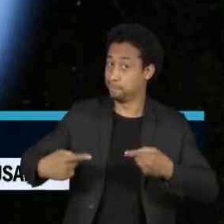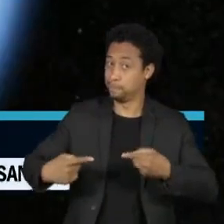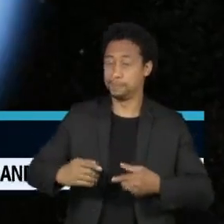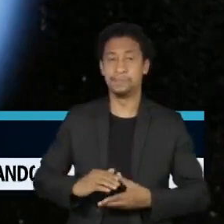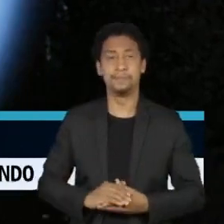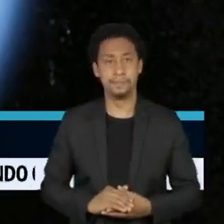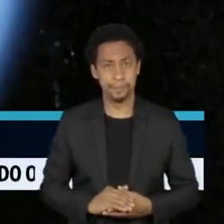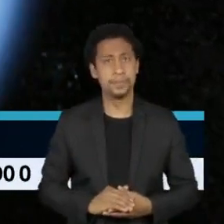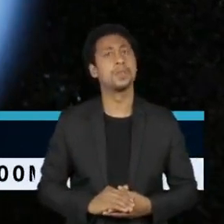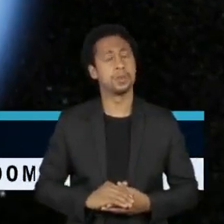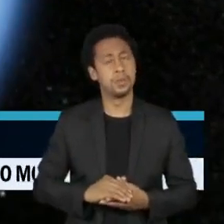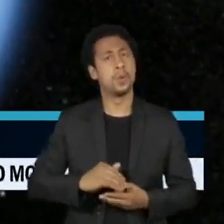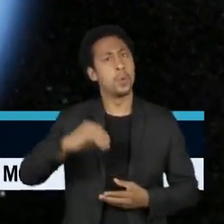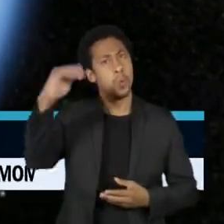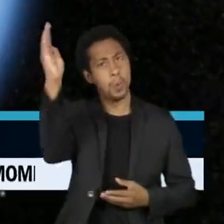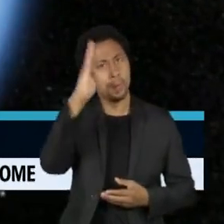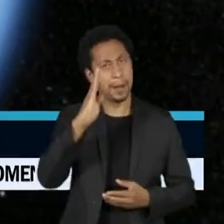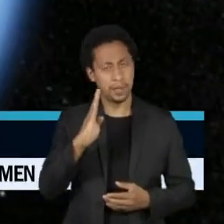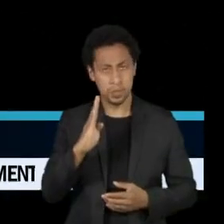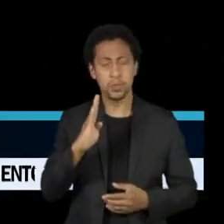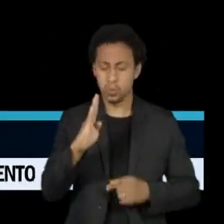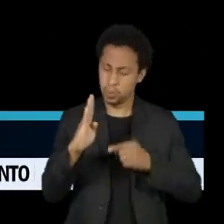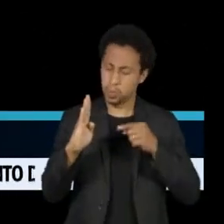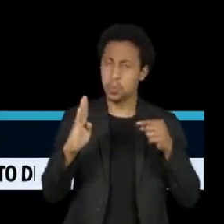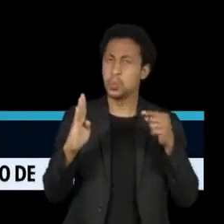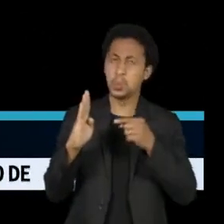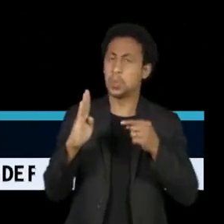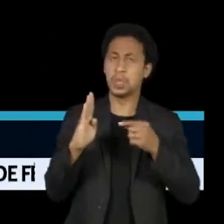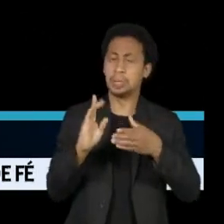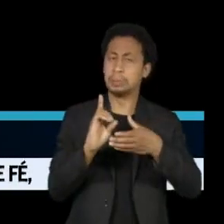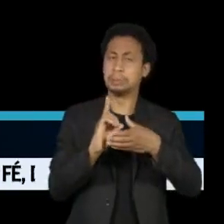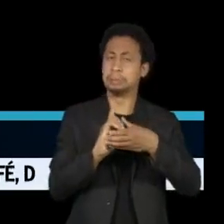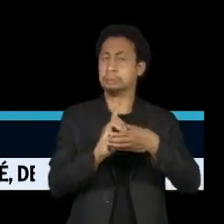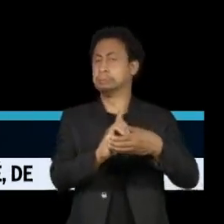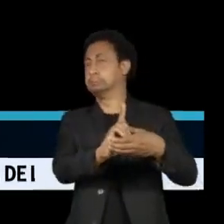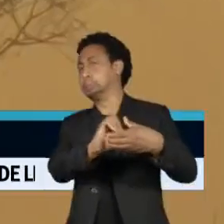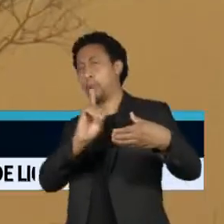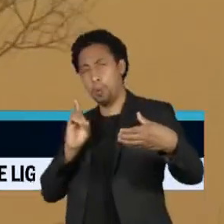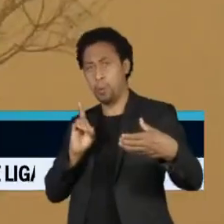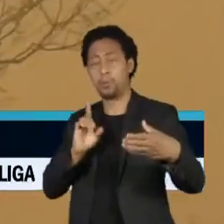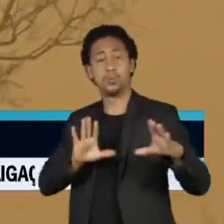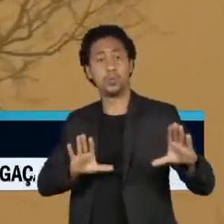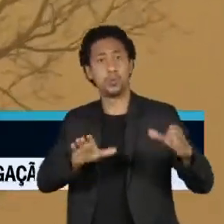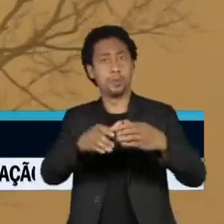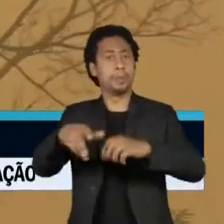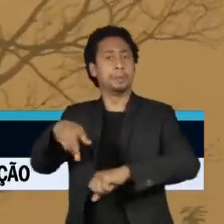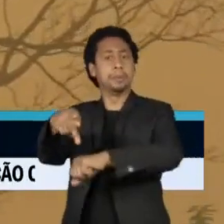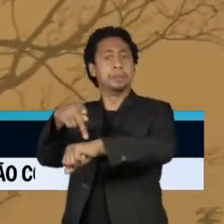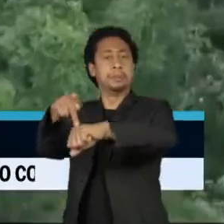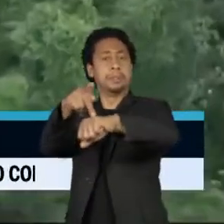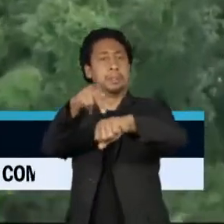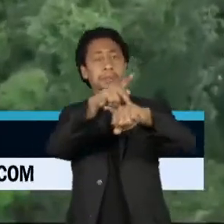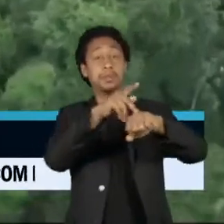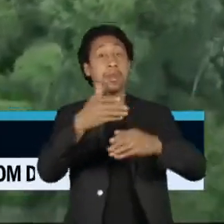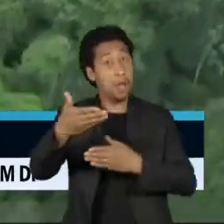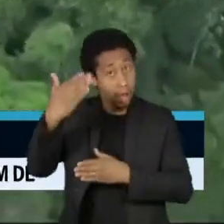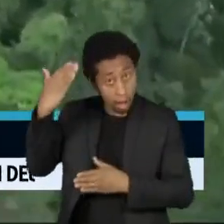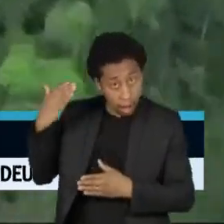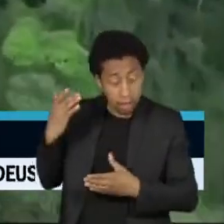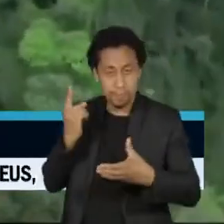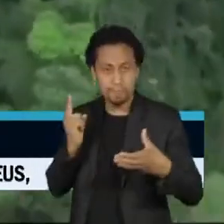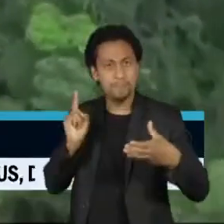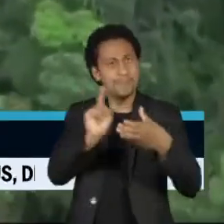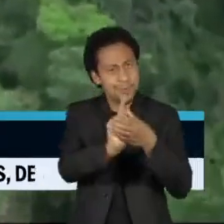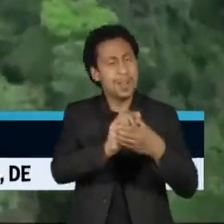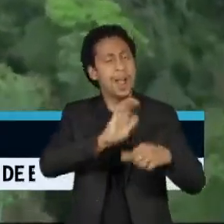O Brasil como uma ilha. A atual política externa perdeu prestígio internacional. Éramos um país ativo, à